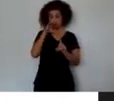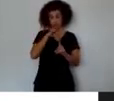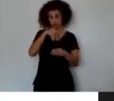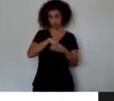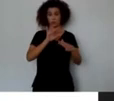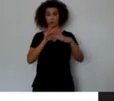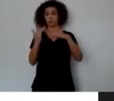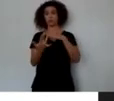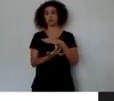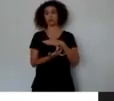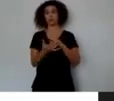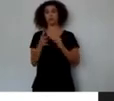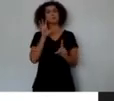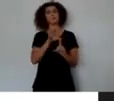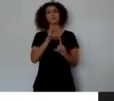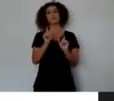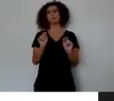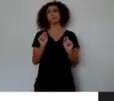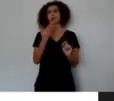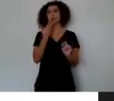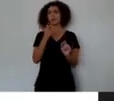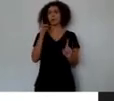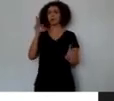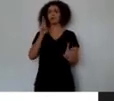quê? Quais são as referências da minha vida?